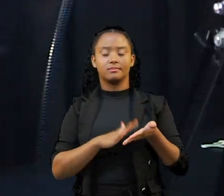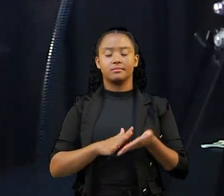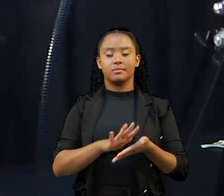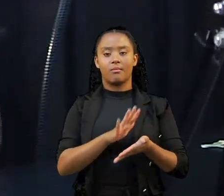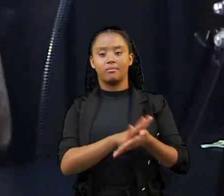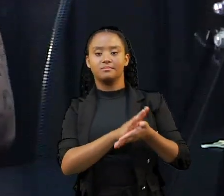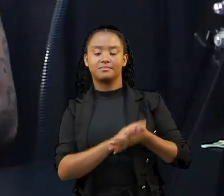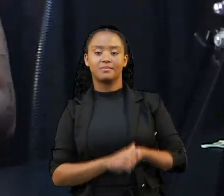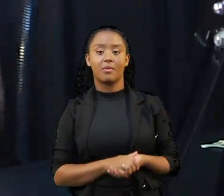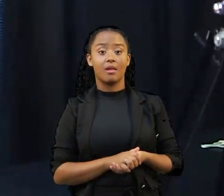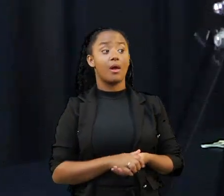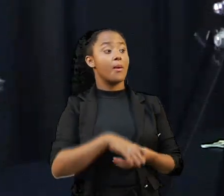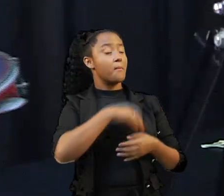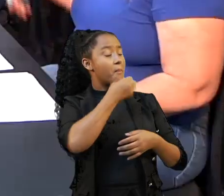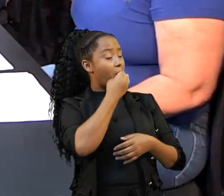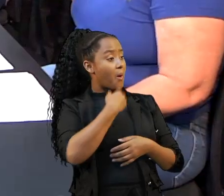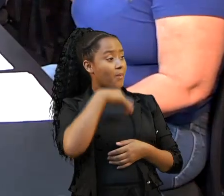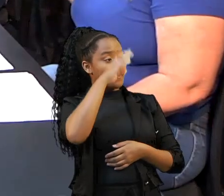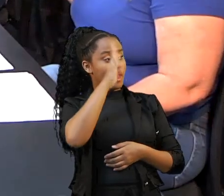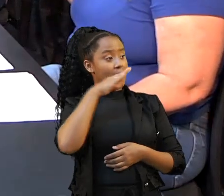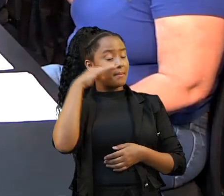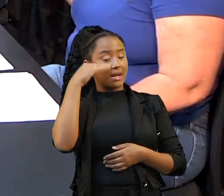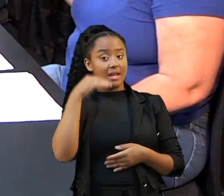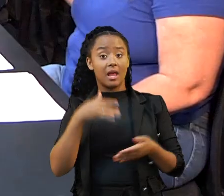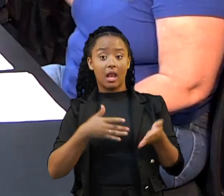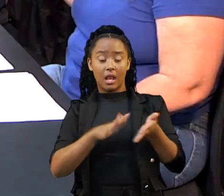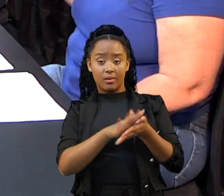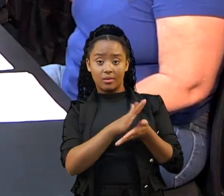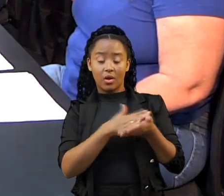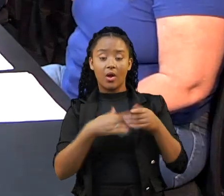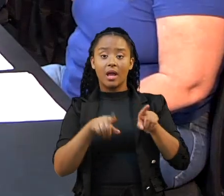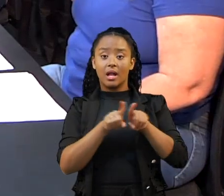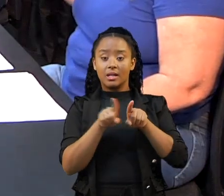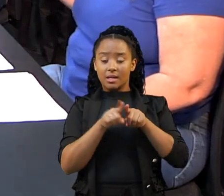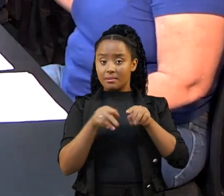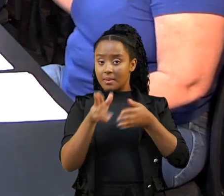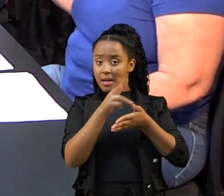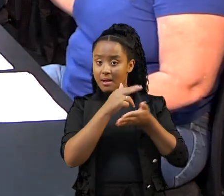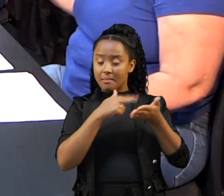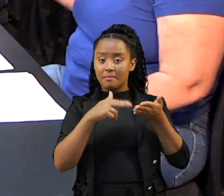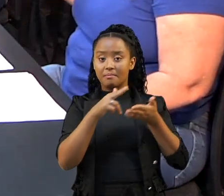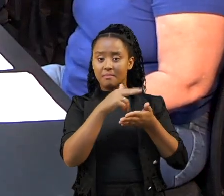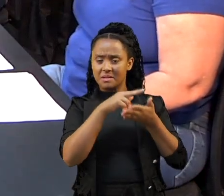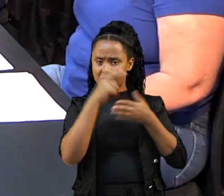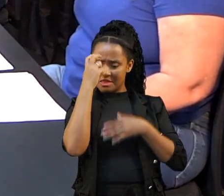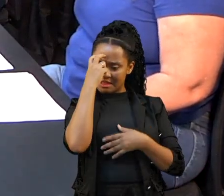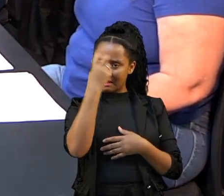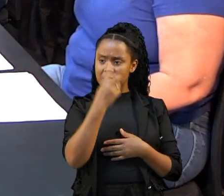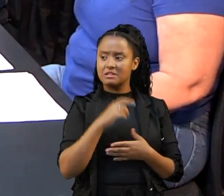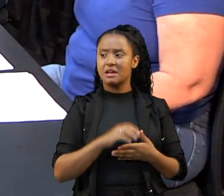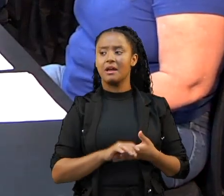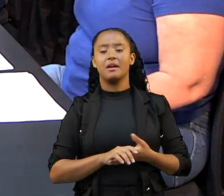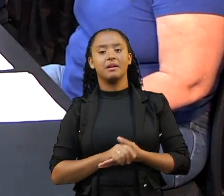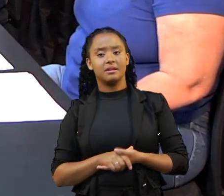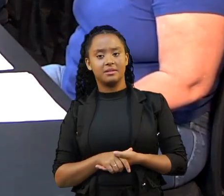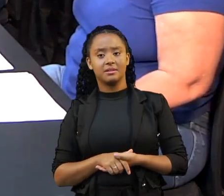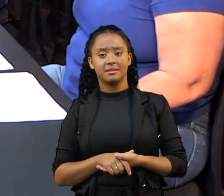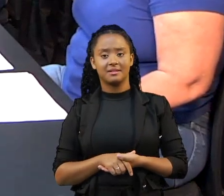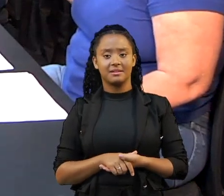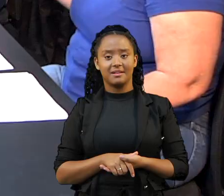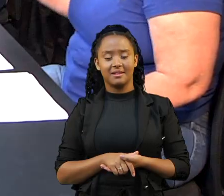Muito bom. E a Brena, além de tocar, ela também pinta. Ela é super dotada, viu, Vitor